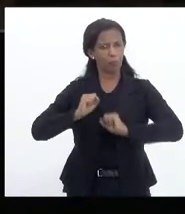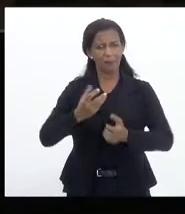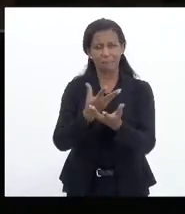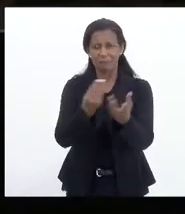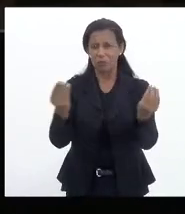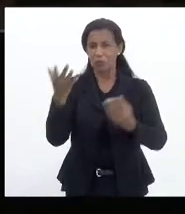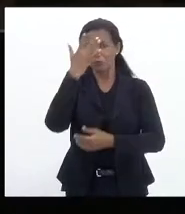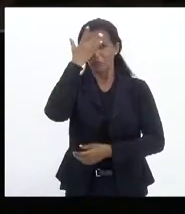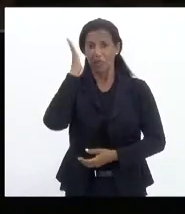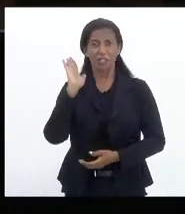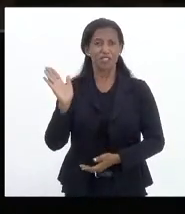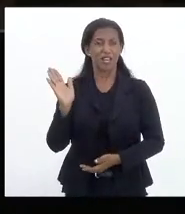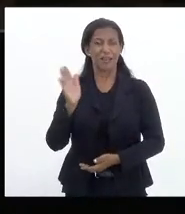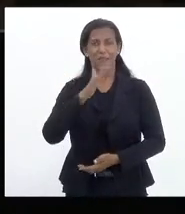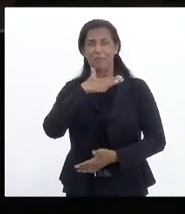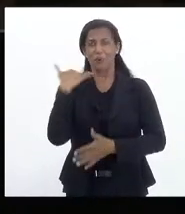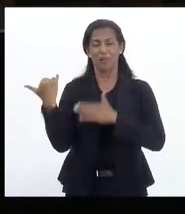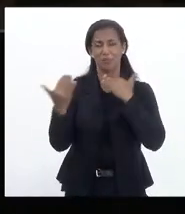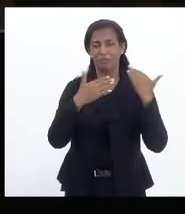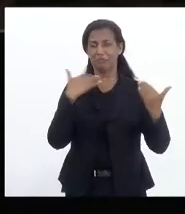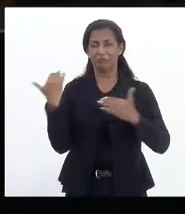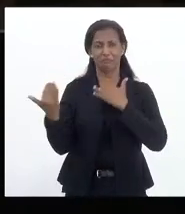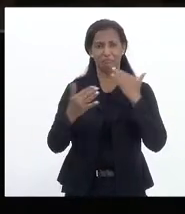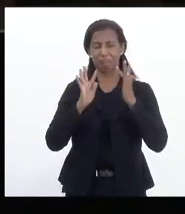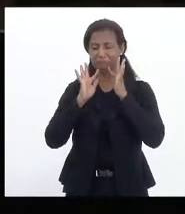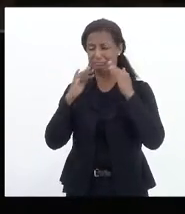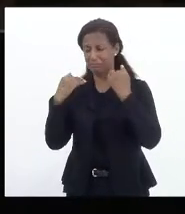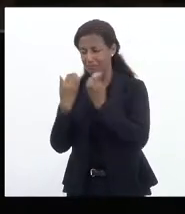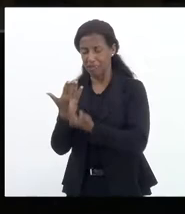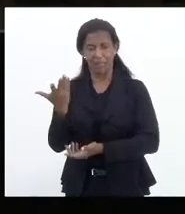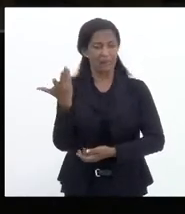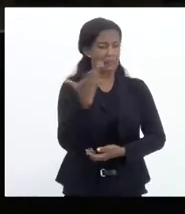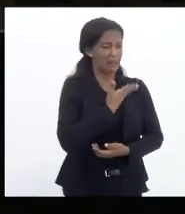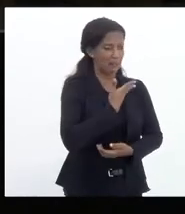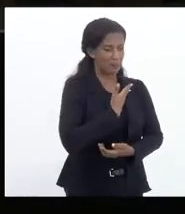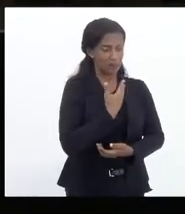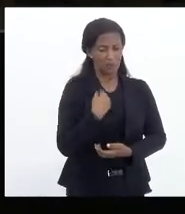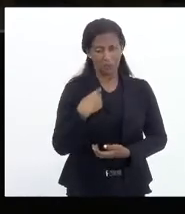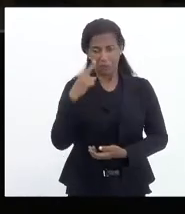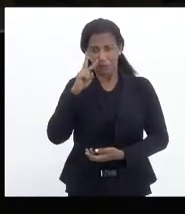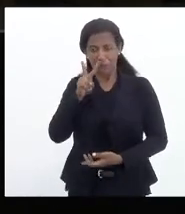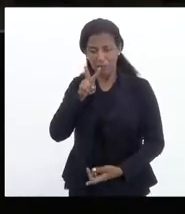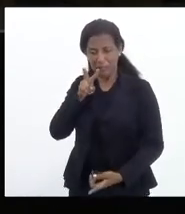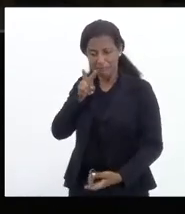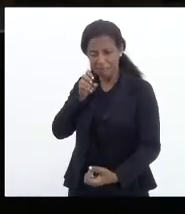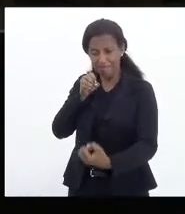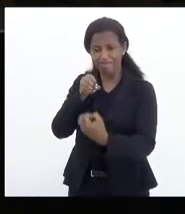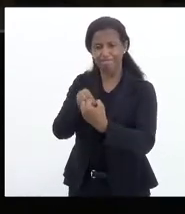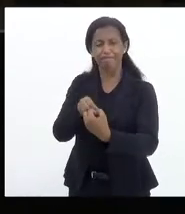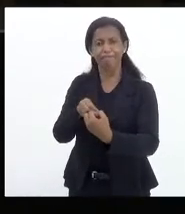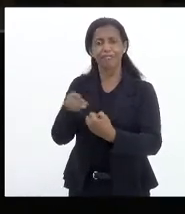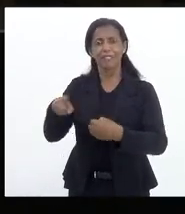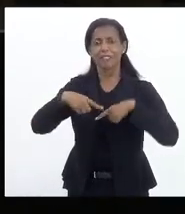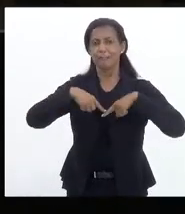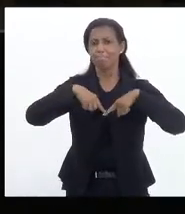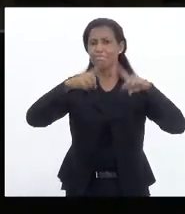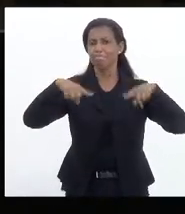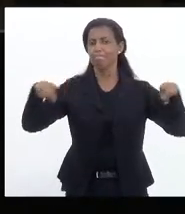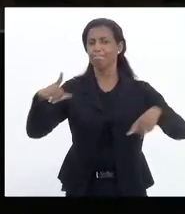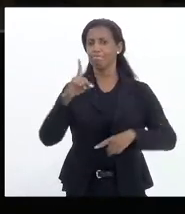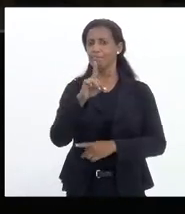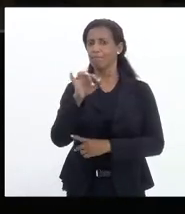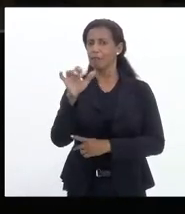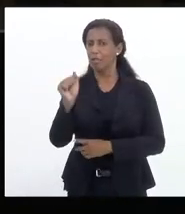muitas pessoas já perderam seus familiares já perdendo amigos estão vendo de perto que essa variante Delta aqui no Rio de Janeiro